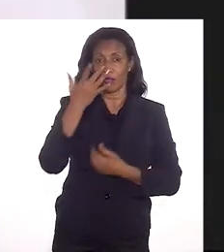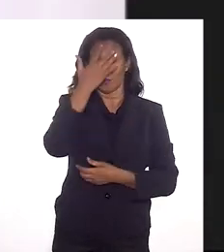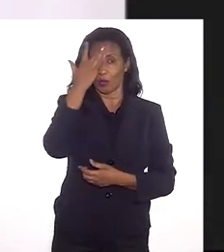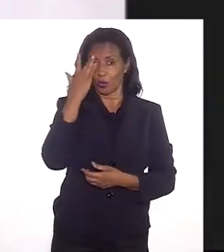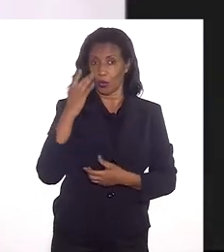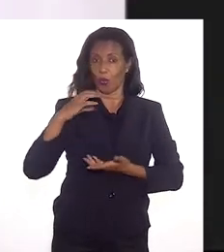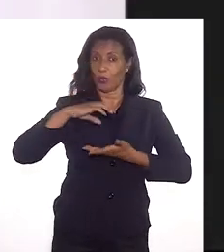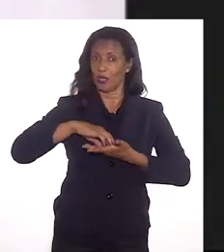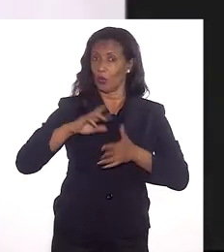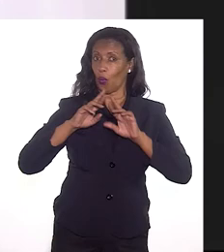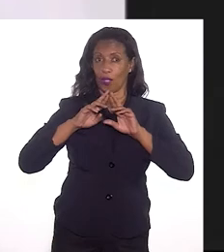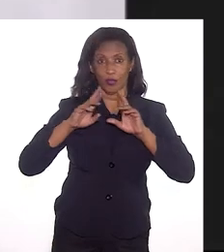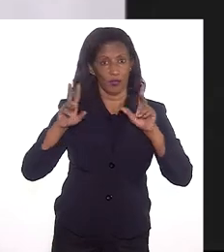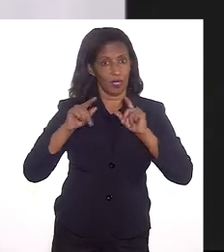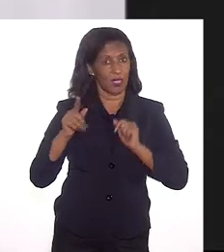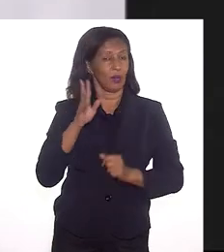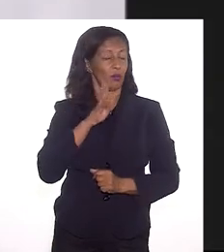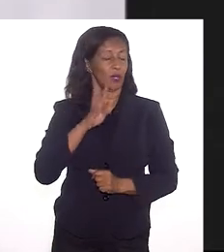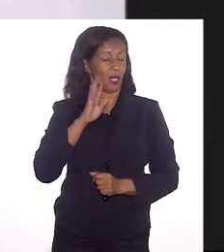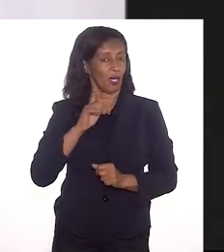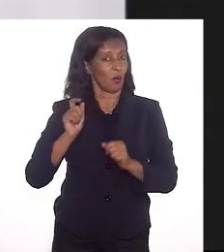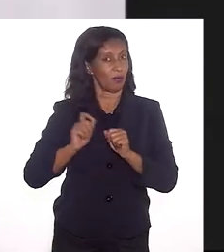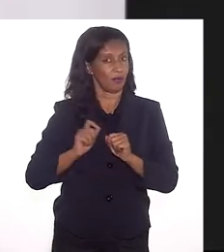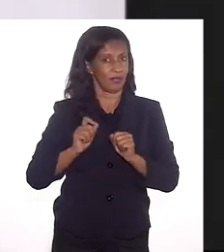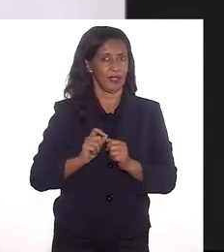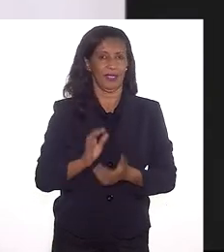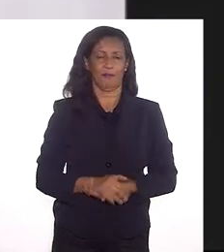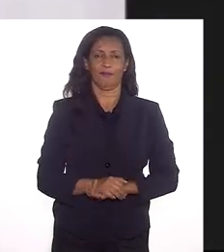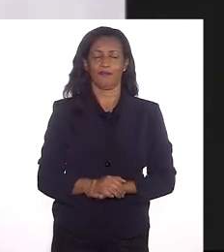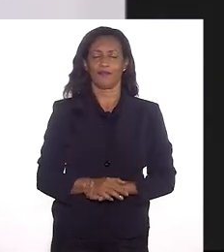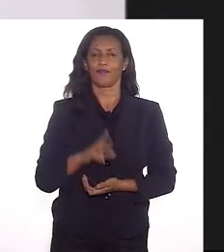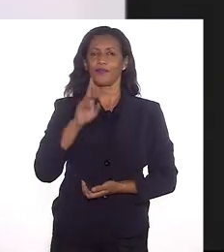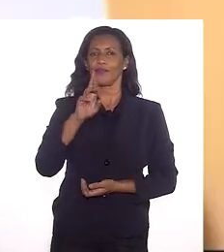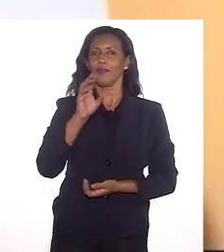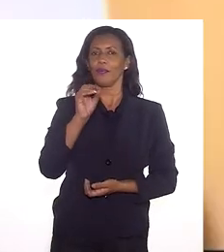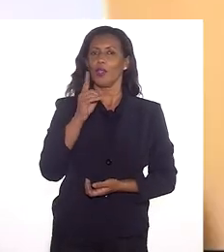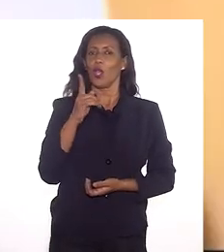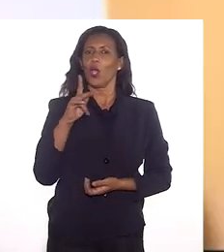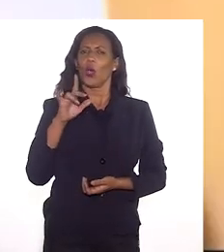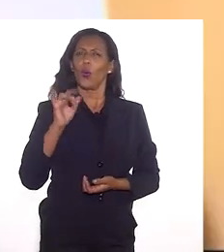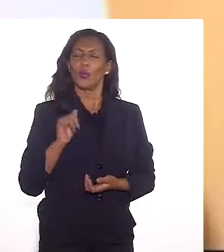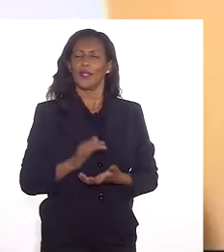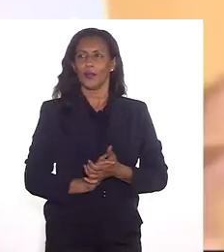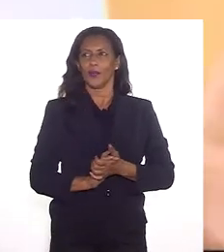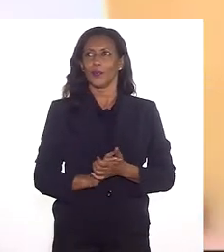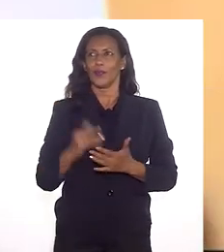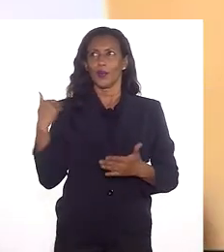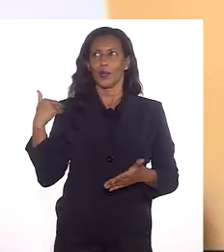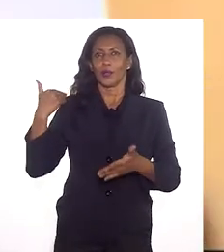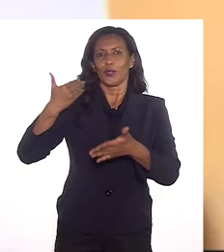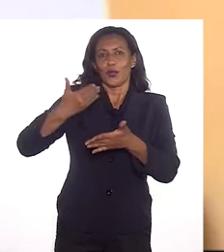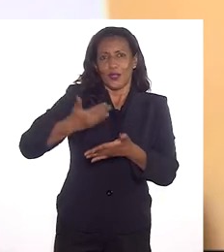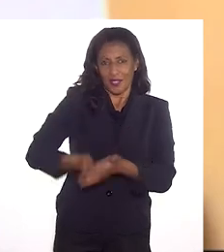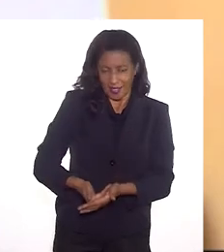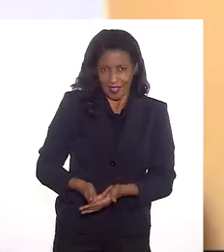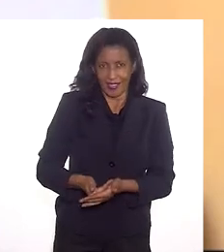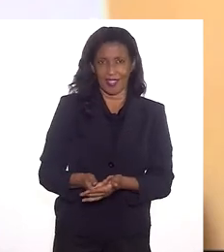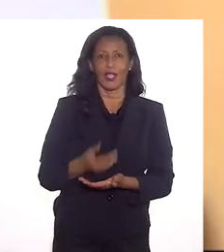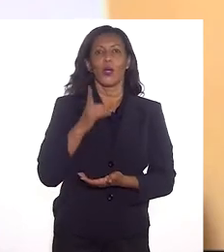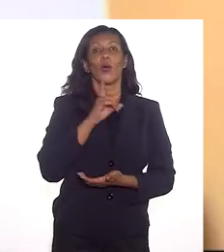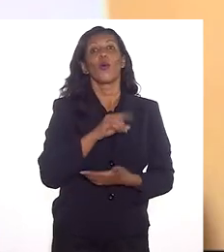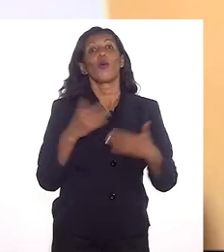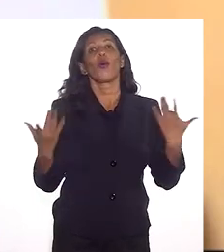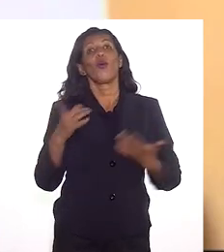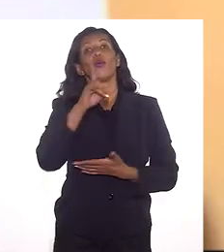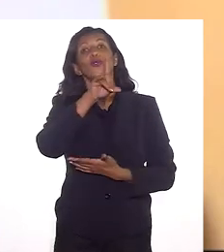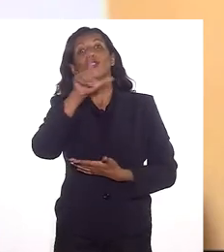Rio de Janeiro não é diferente. Acho que tem muita coisa legal para a gente fazer. Rodrigo, agora voltando ao nosso tema, o que nos trouxe até aqui do Web Summit,